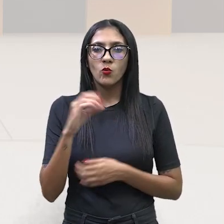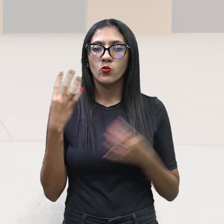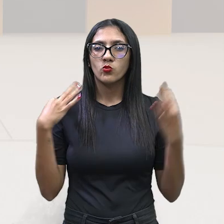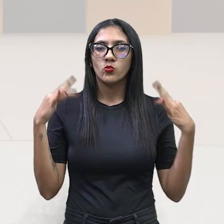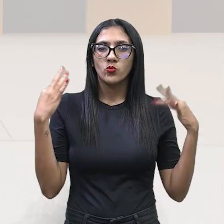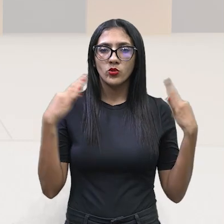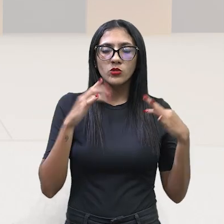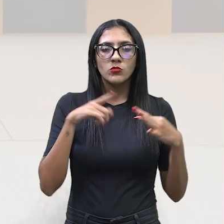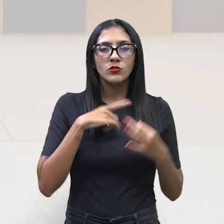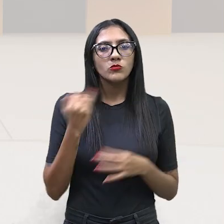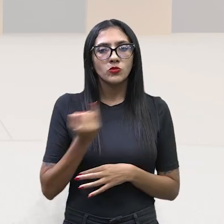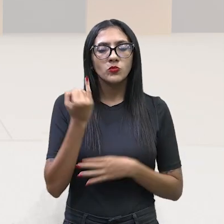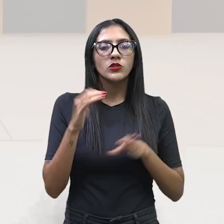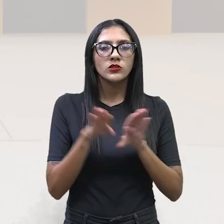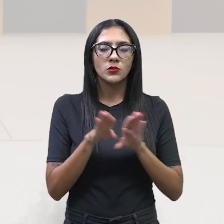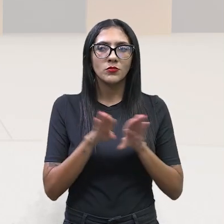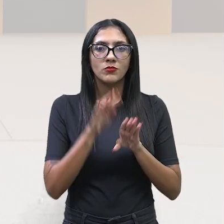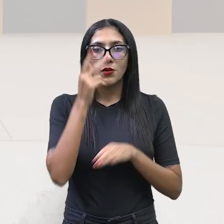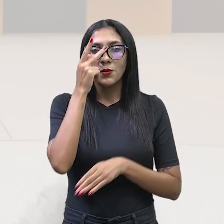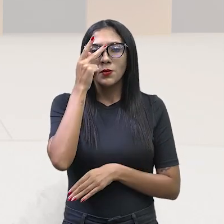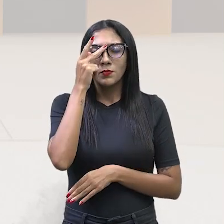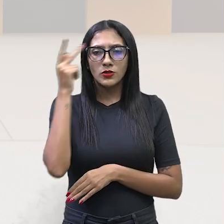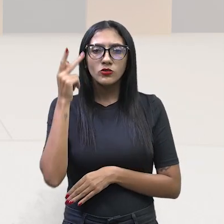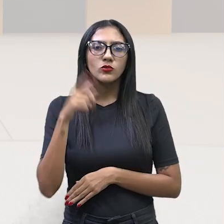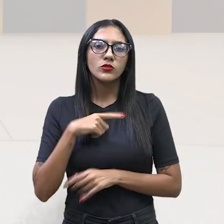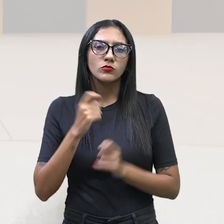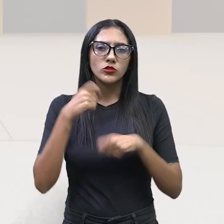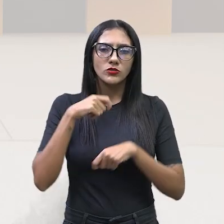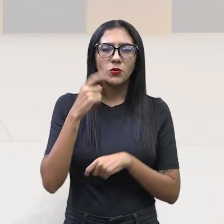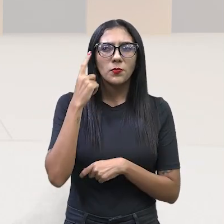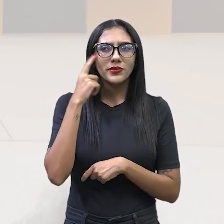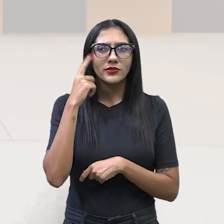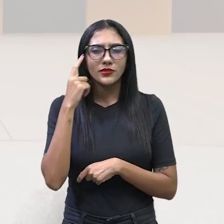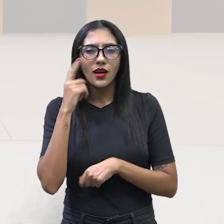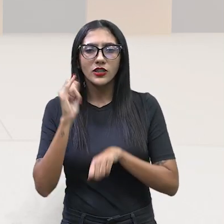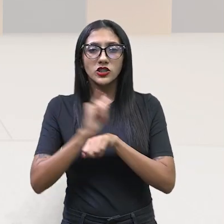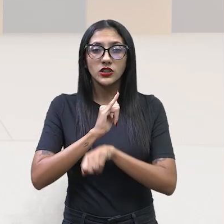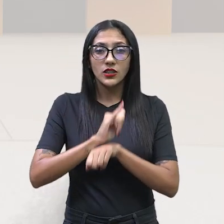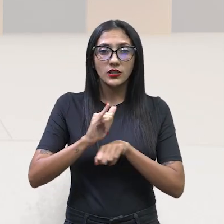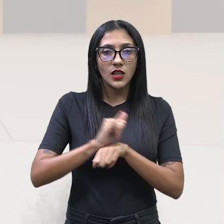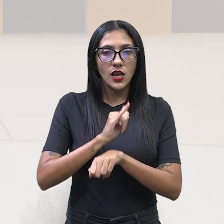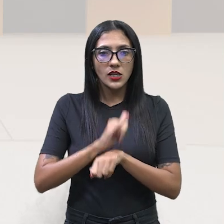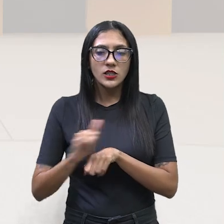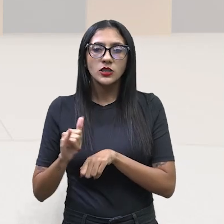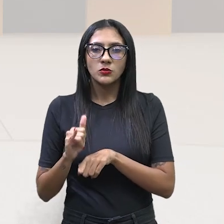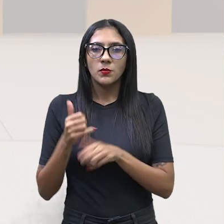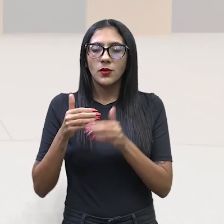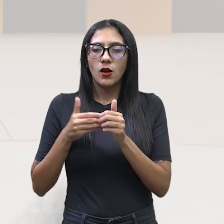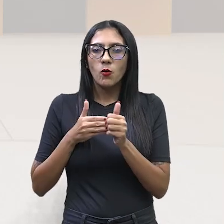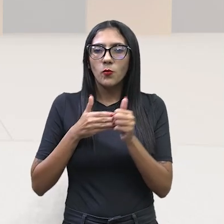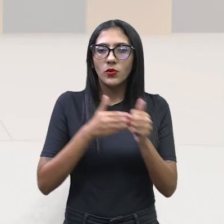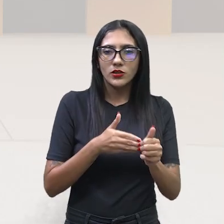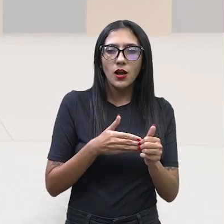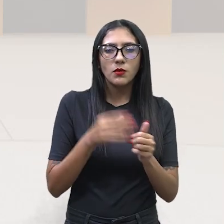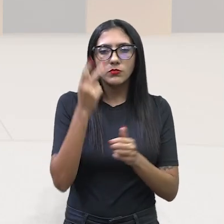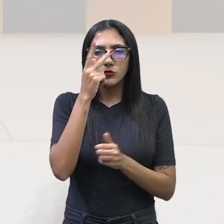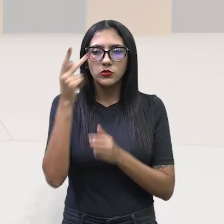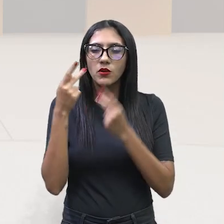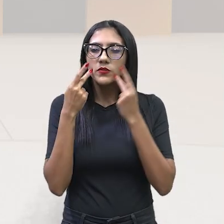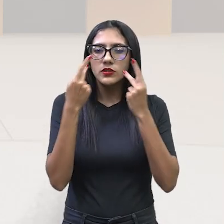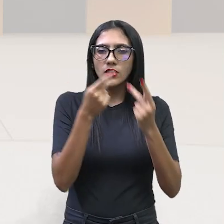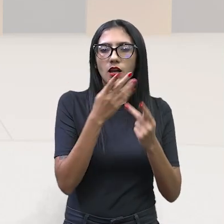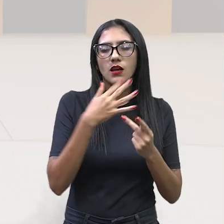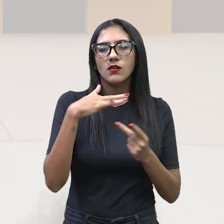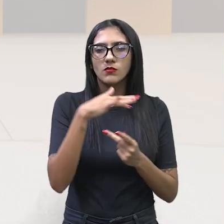e profissionais que possam criar experiências turísticas sustentáveis e educativas são muito procurados. Não é, professor